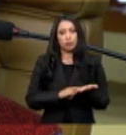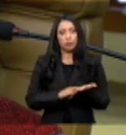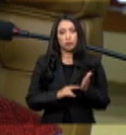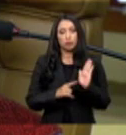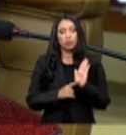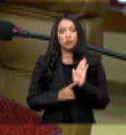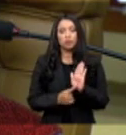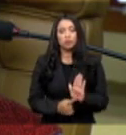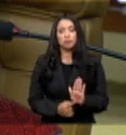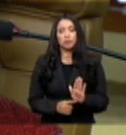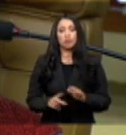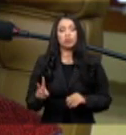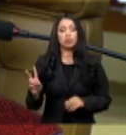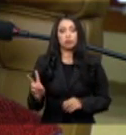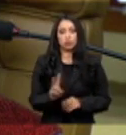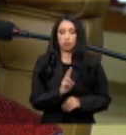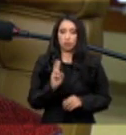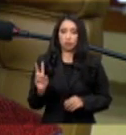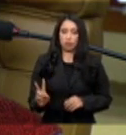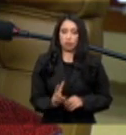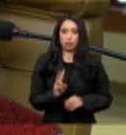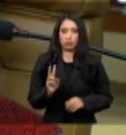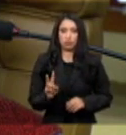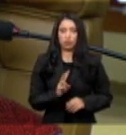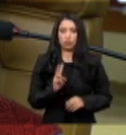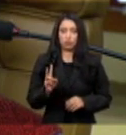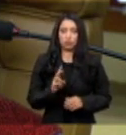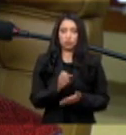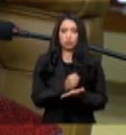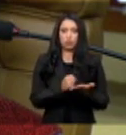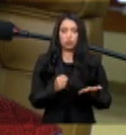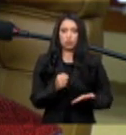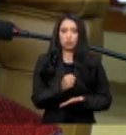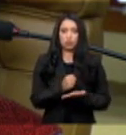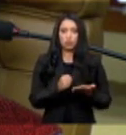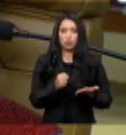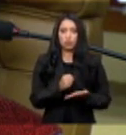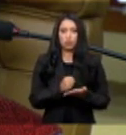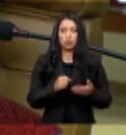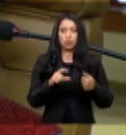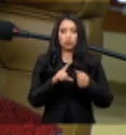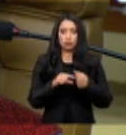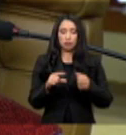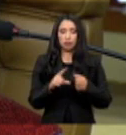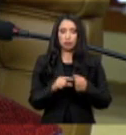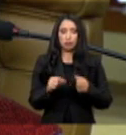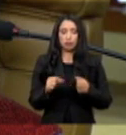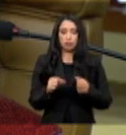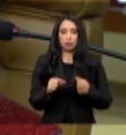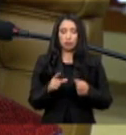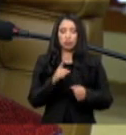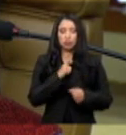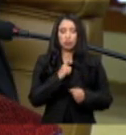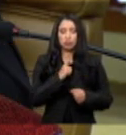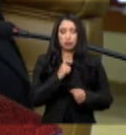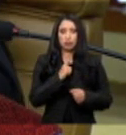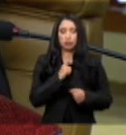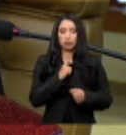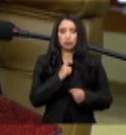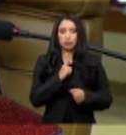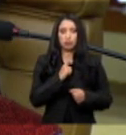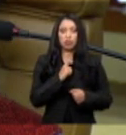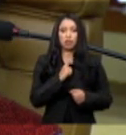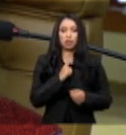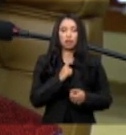traz os valores apurados com base no caput deste artigo, que são aqueles autorizados a compensar haveres e deveres